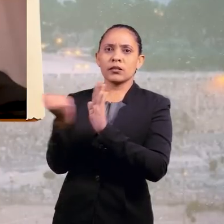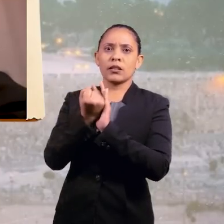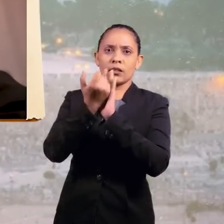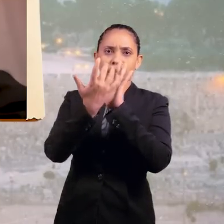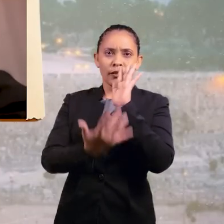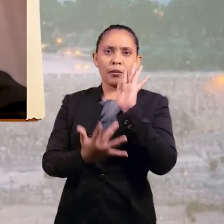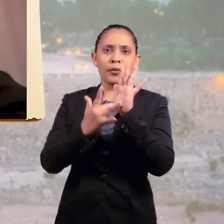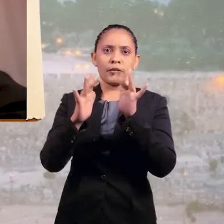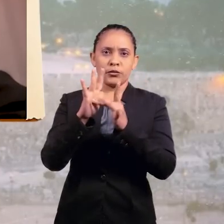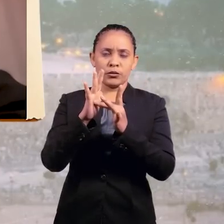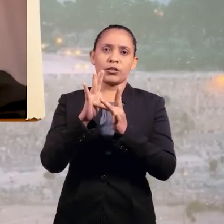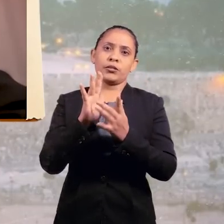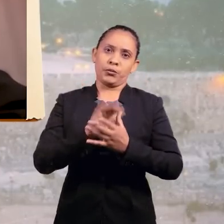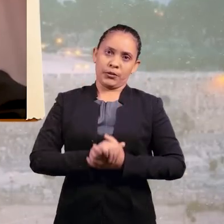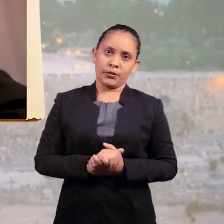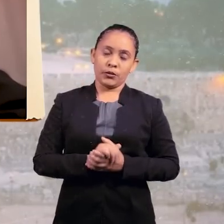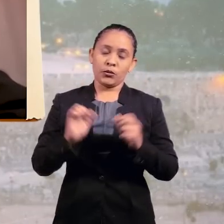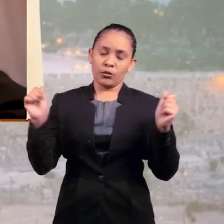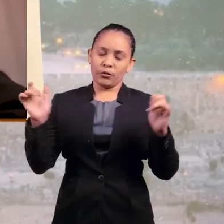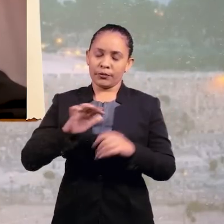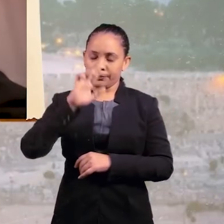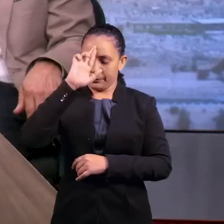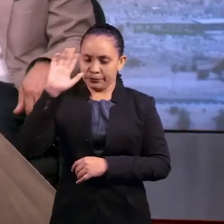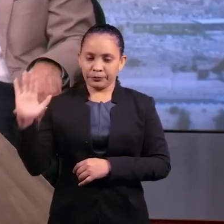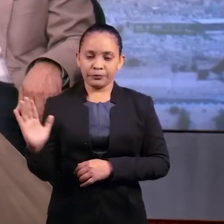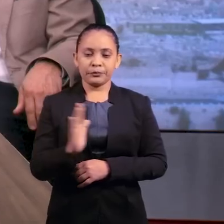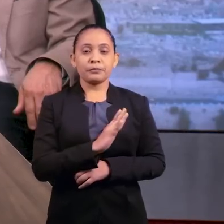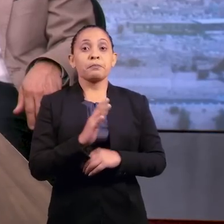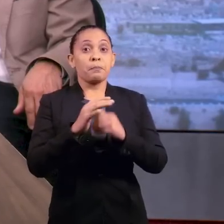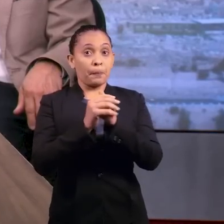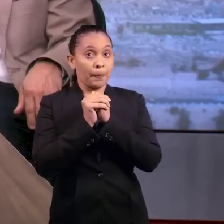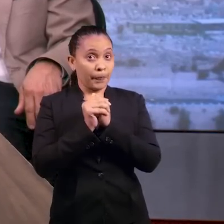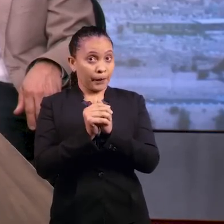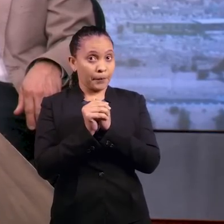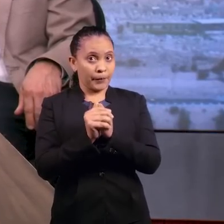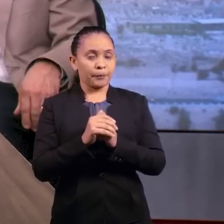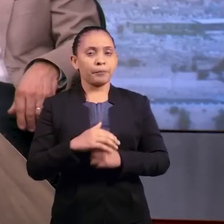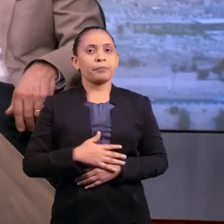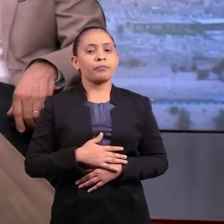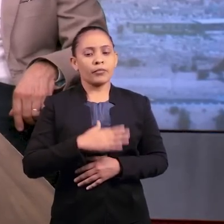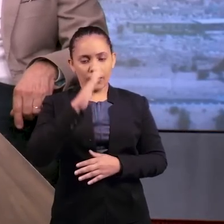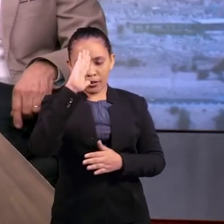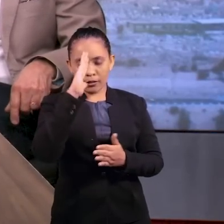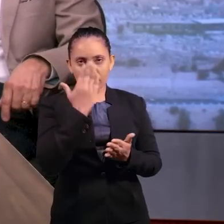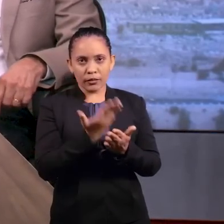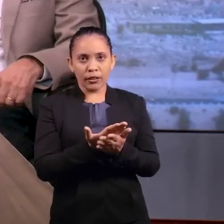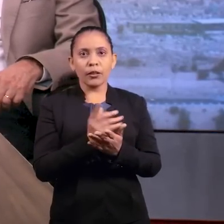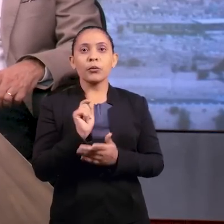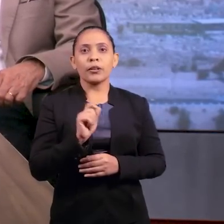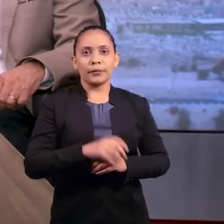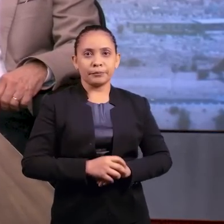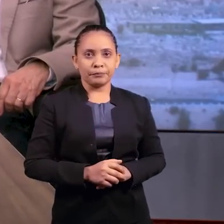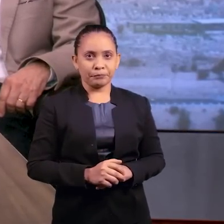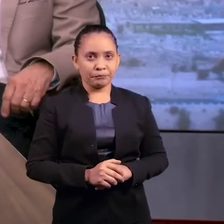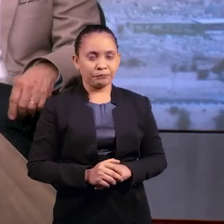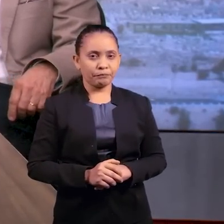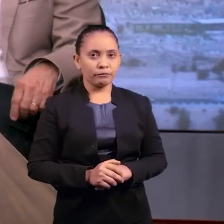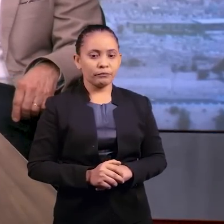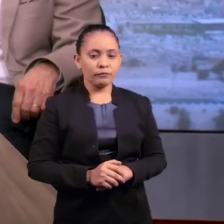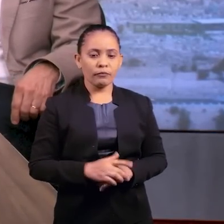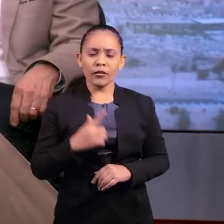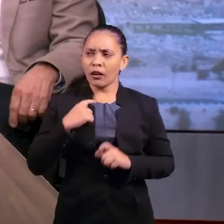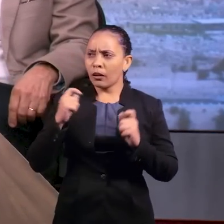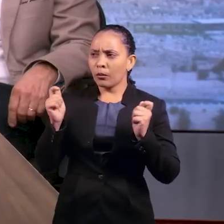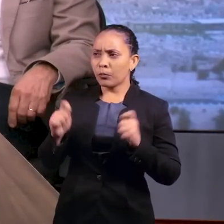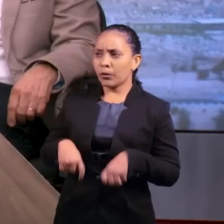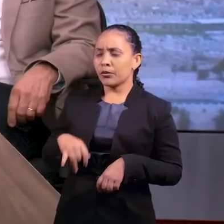na cruz. Louvado seja o nome do Senhor. Glória a Deus. Amém. Eu creio que... Pastor Sim. Fábio,